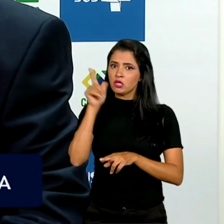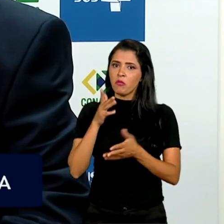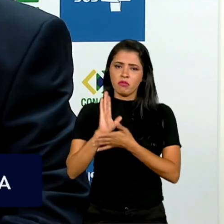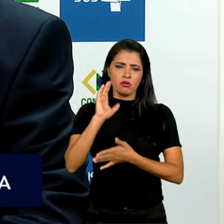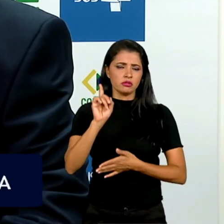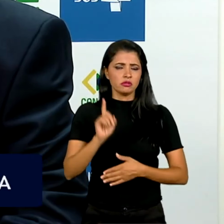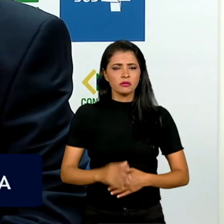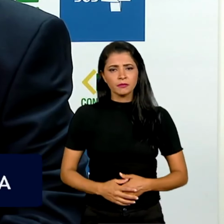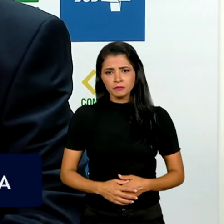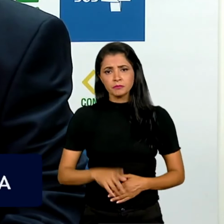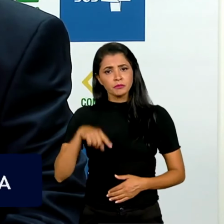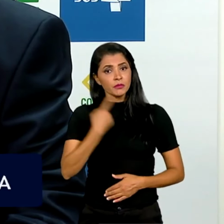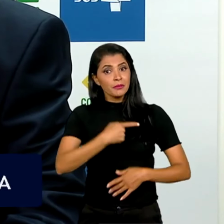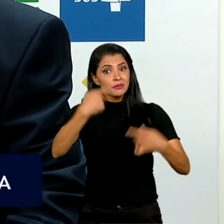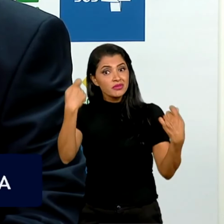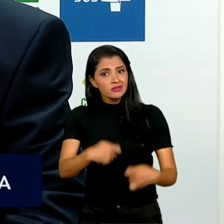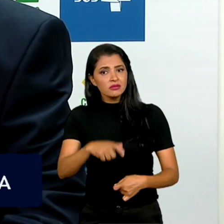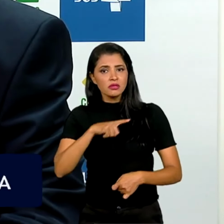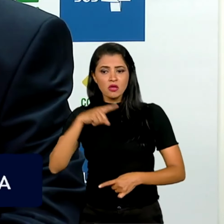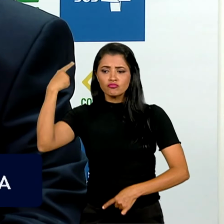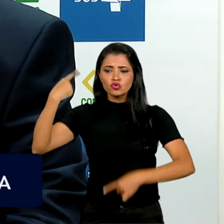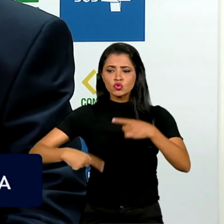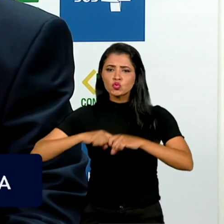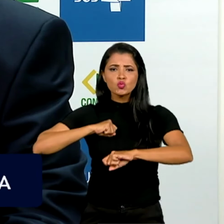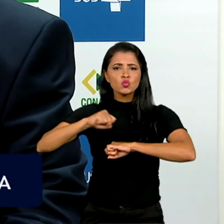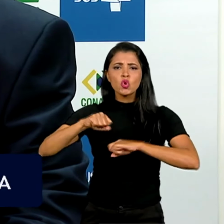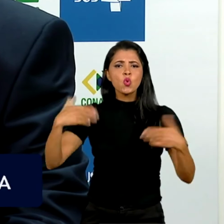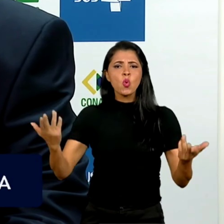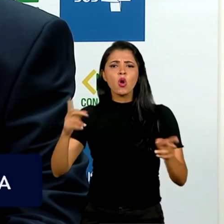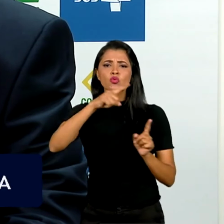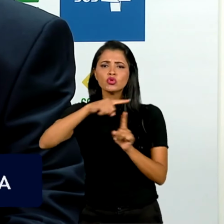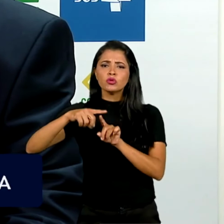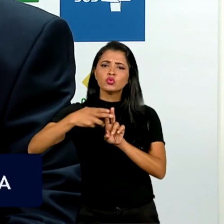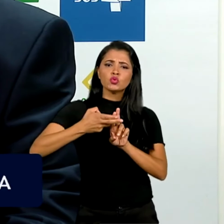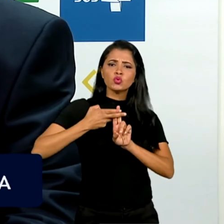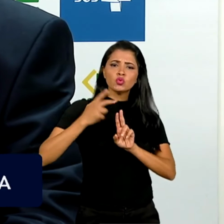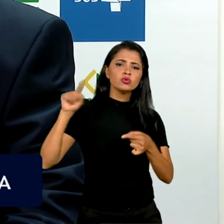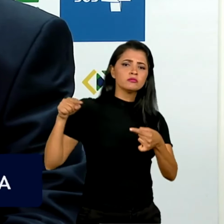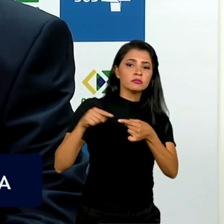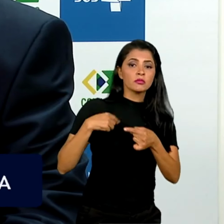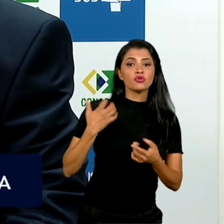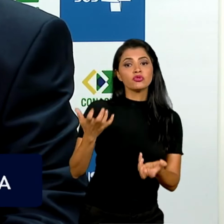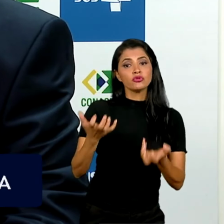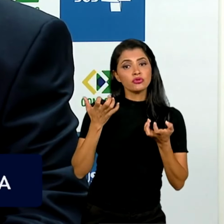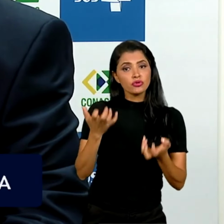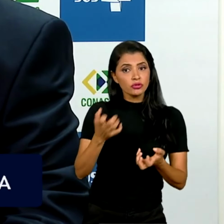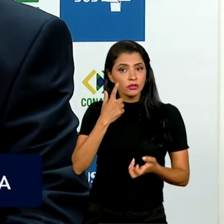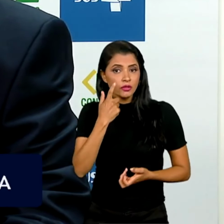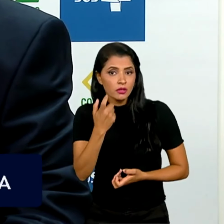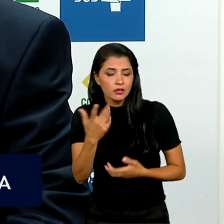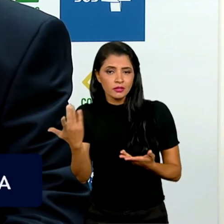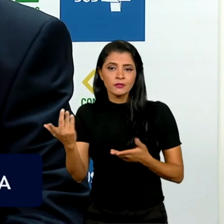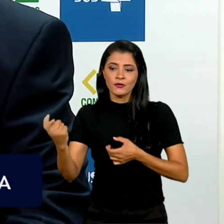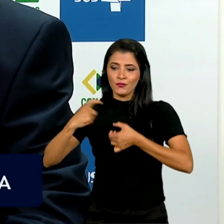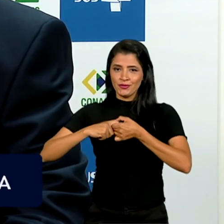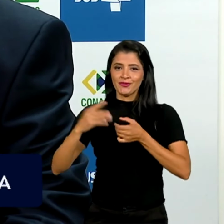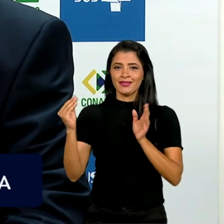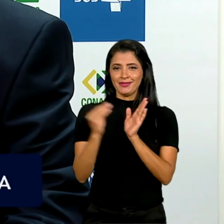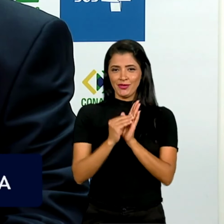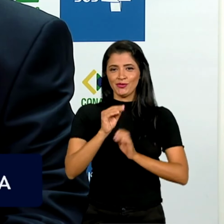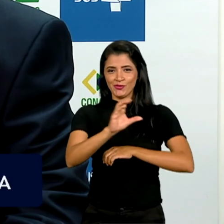que ter é uma discussão de qual que é o SUS que nós queremos. e resgatar um pouco daquilo que foi colocado na